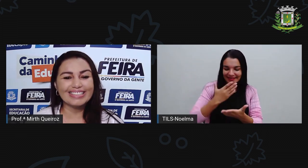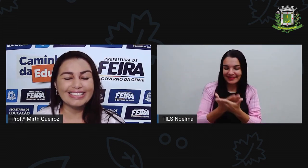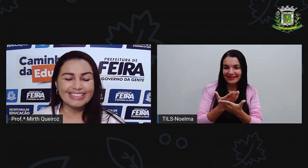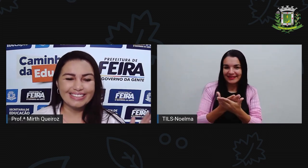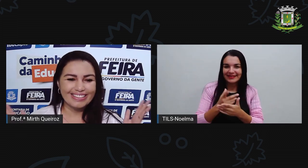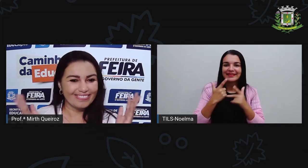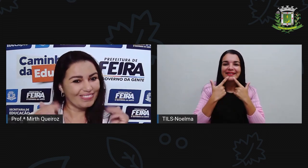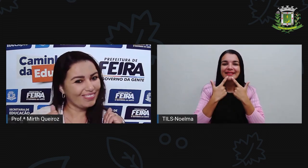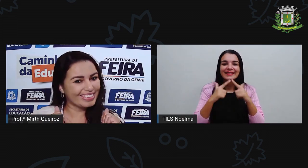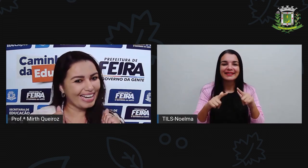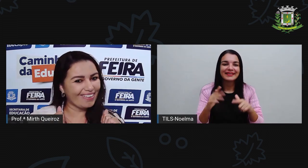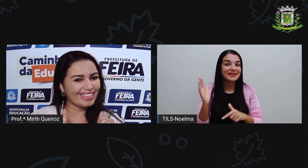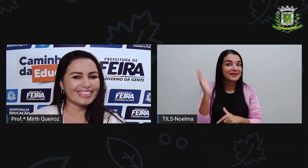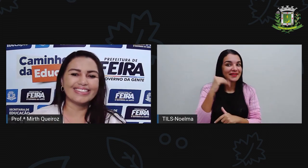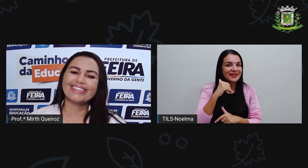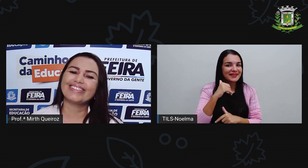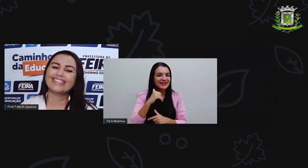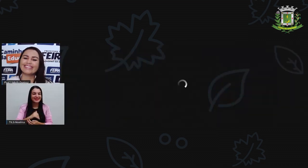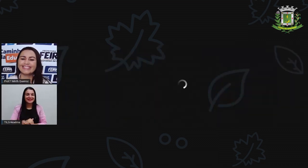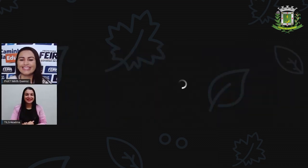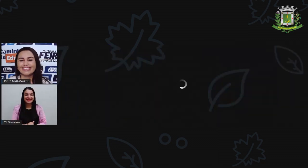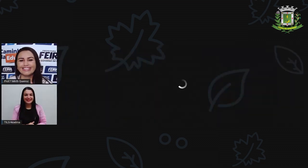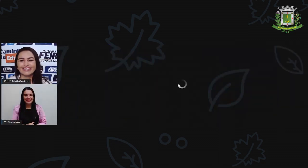linguagens. Vamos à aula?